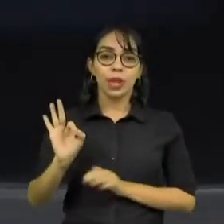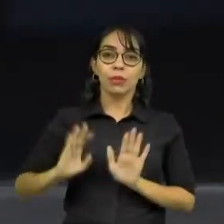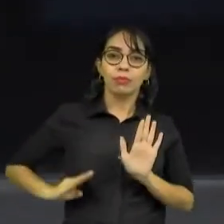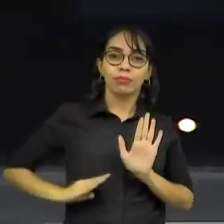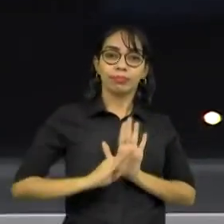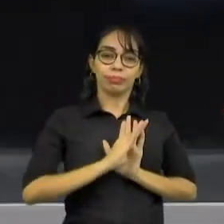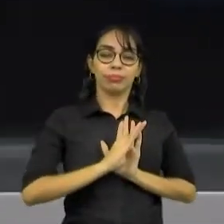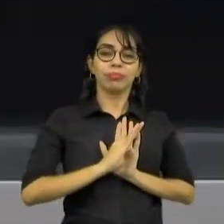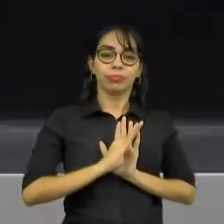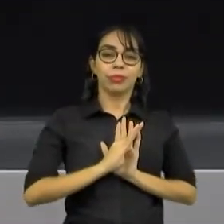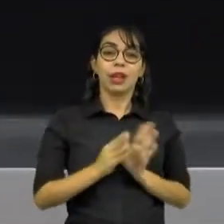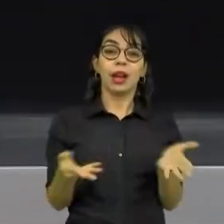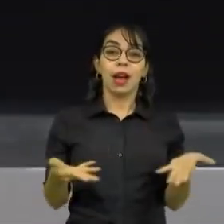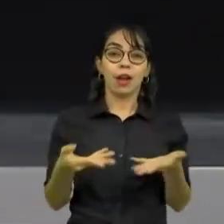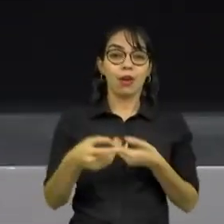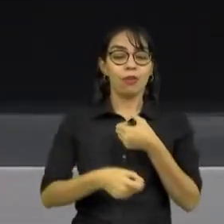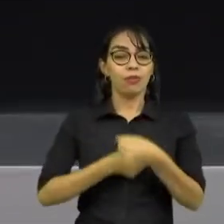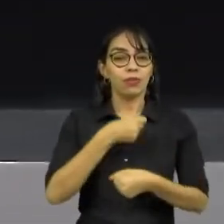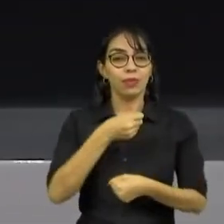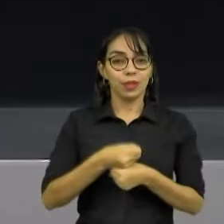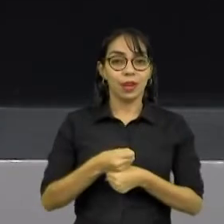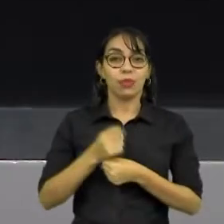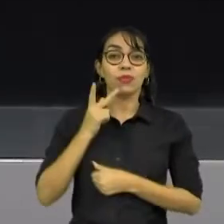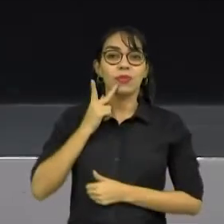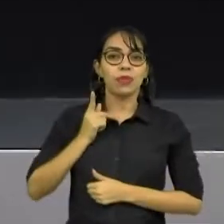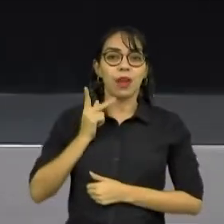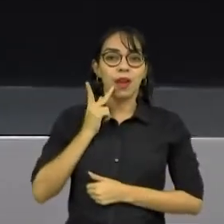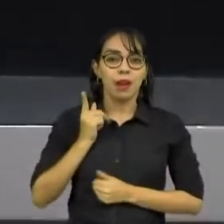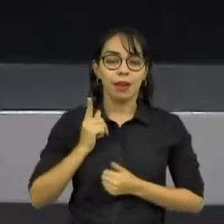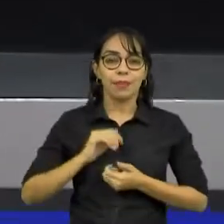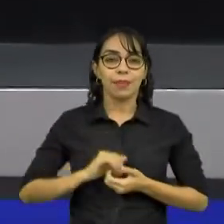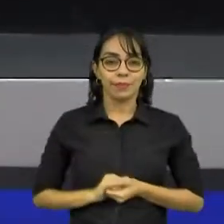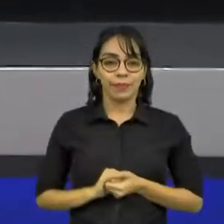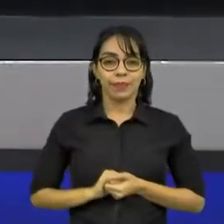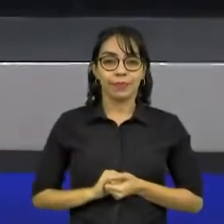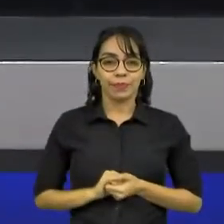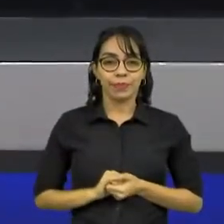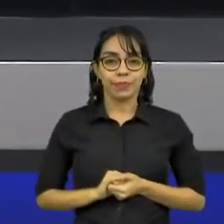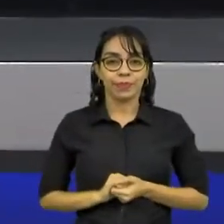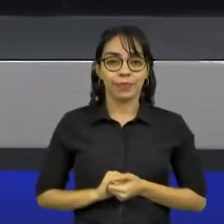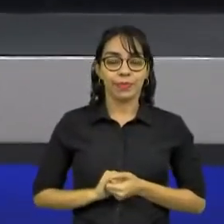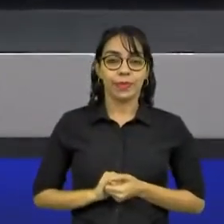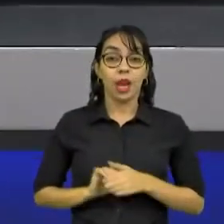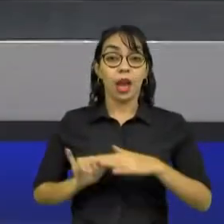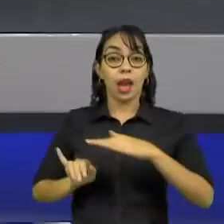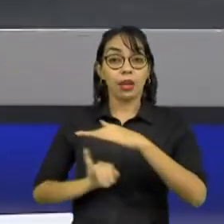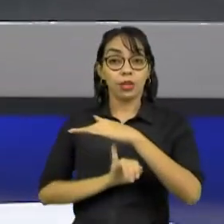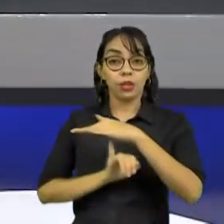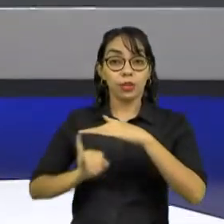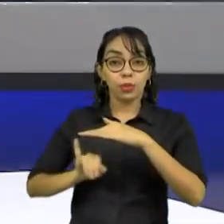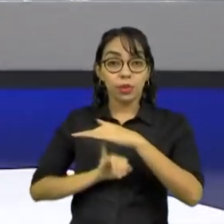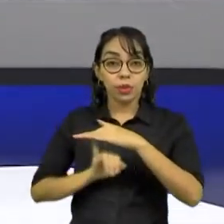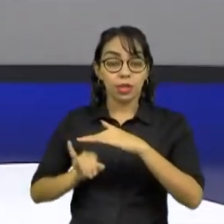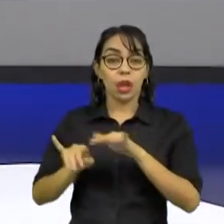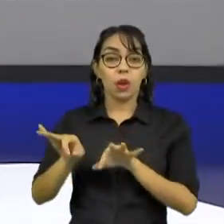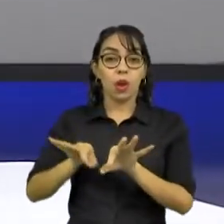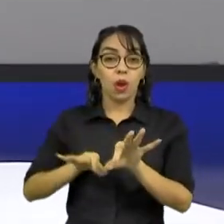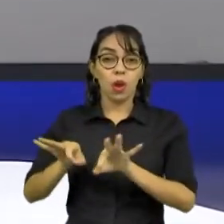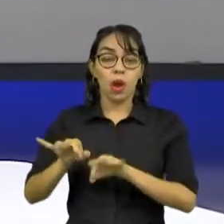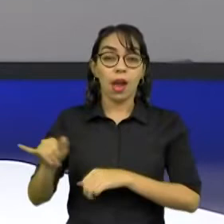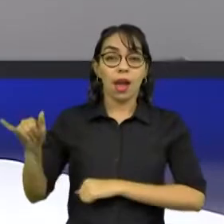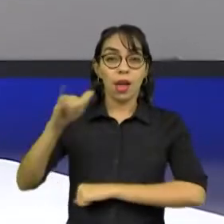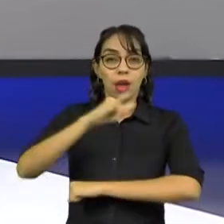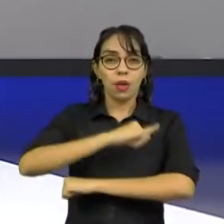meses deste ano aqui no Ceará. De acordo com informações da Fraport Brasil, a administradora do Aeroporto Internacional